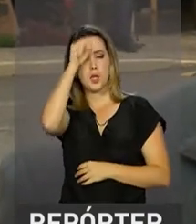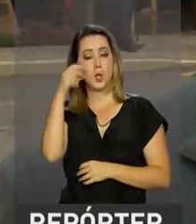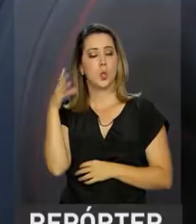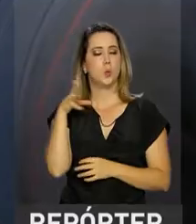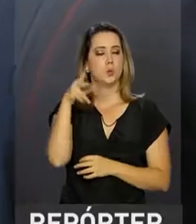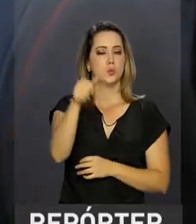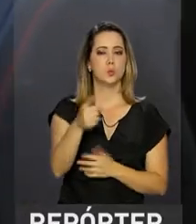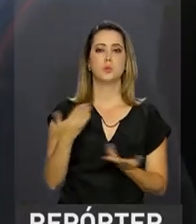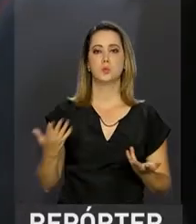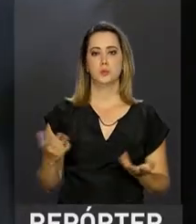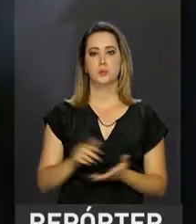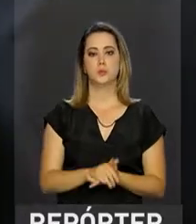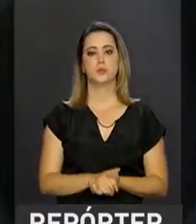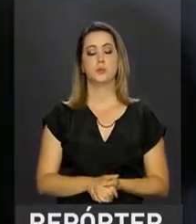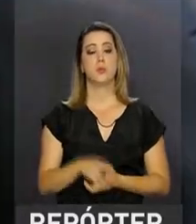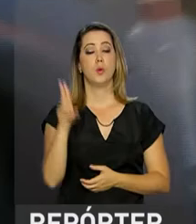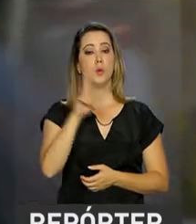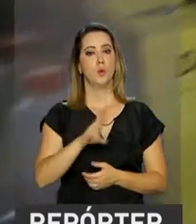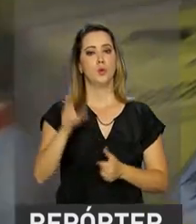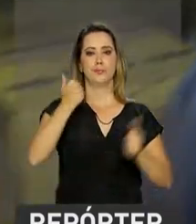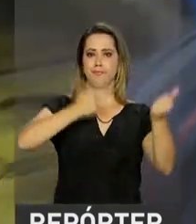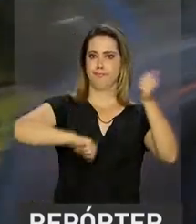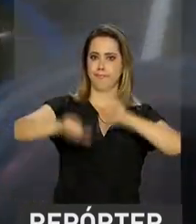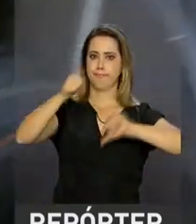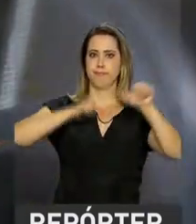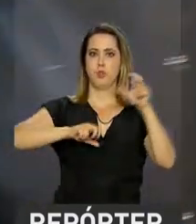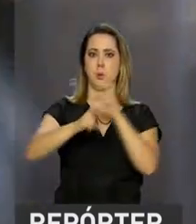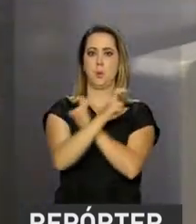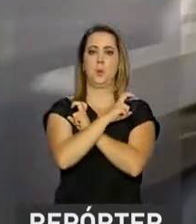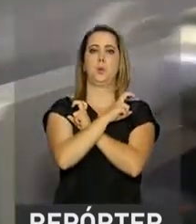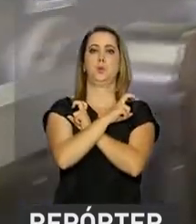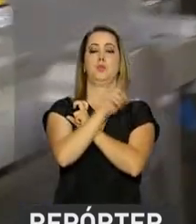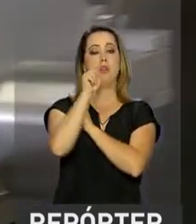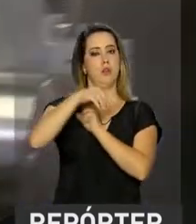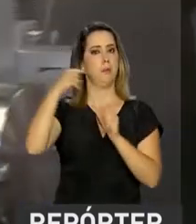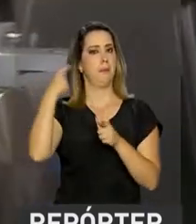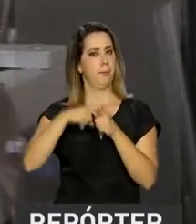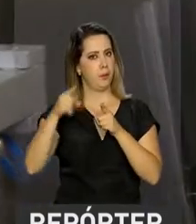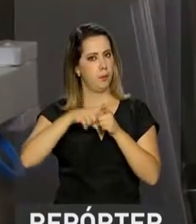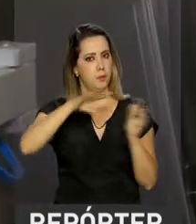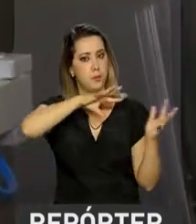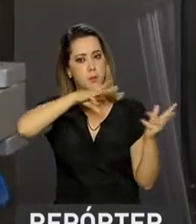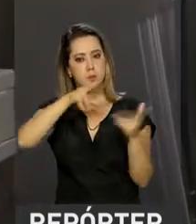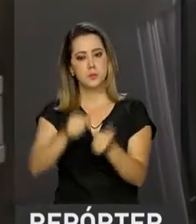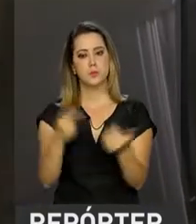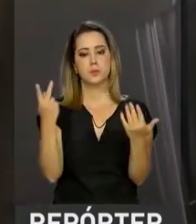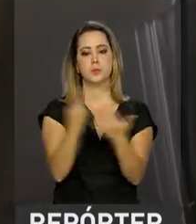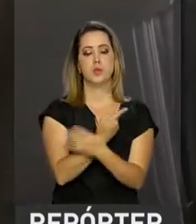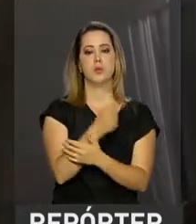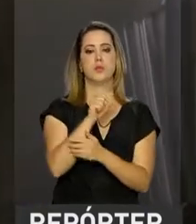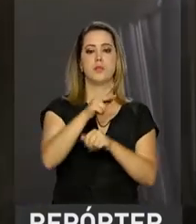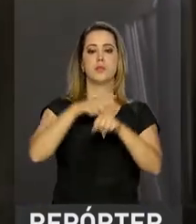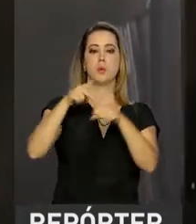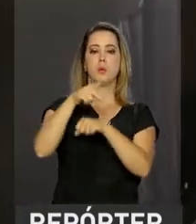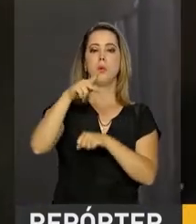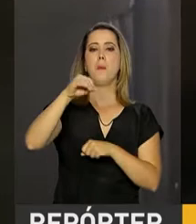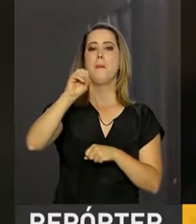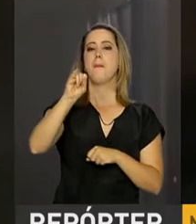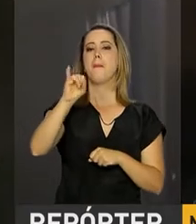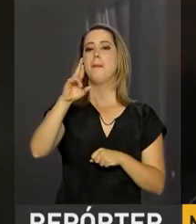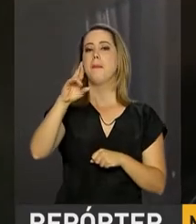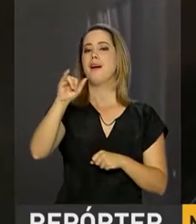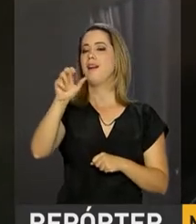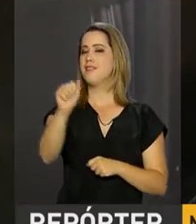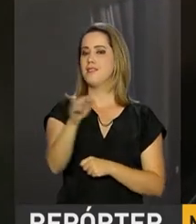versões o uso de armas químicas é um problema que ameaça o mundo inteiro um caso recente na síria por exemplo deixou mais de